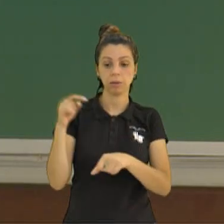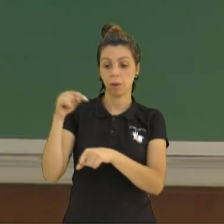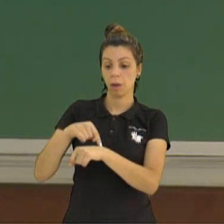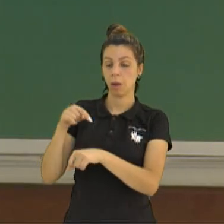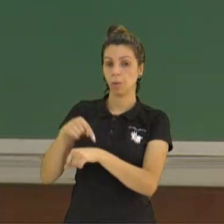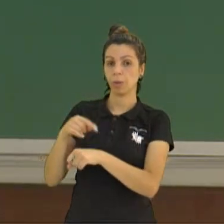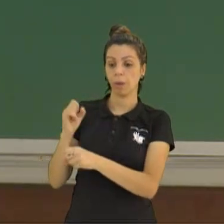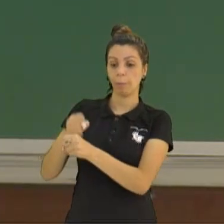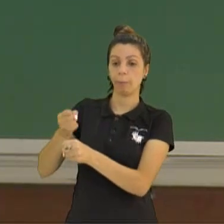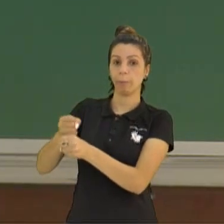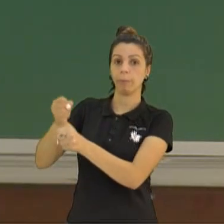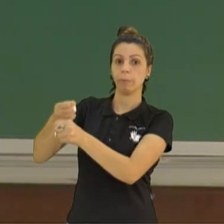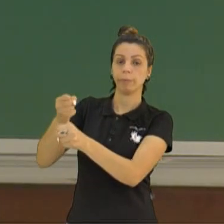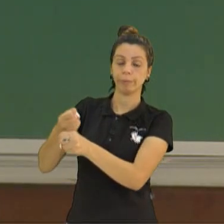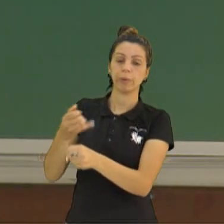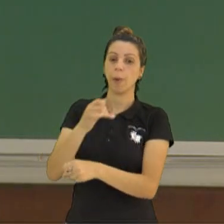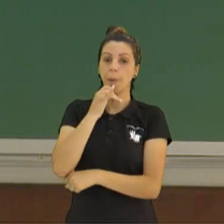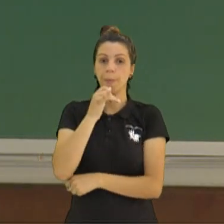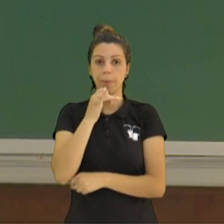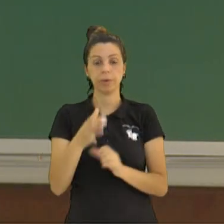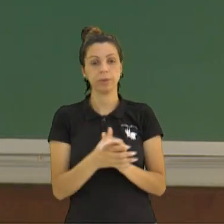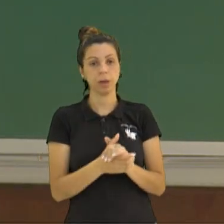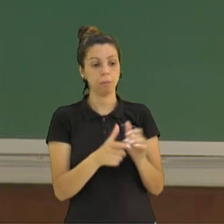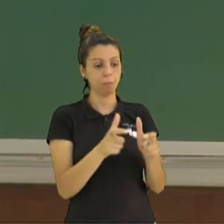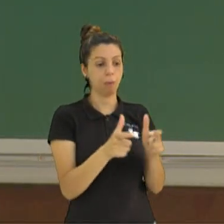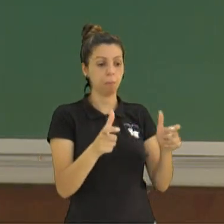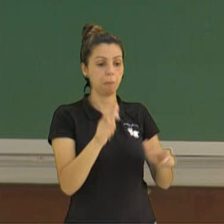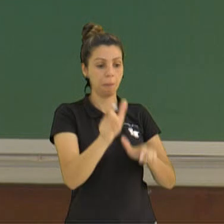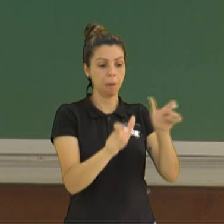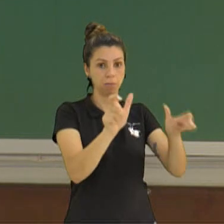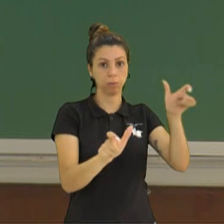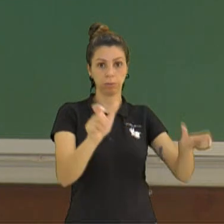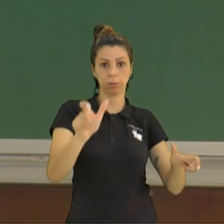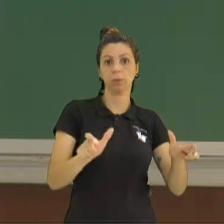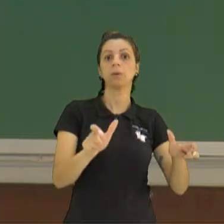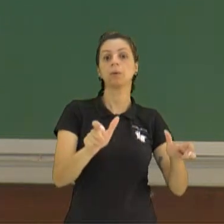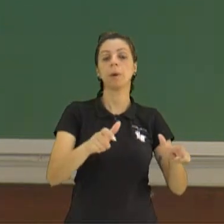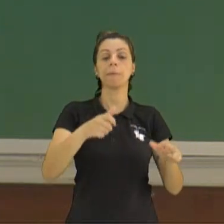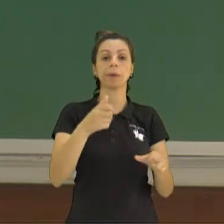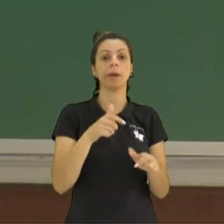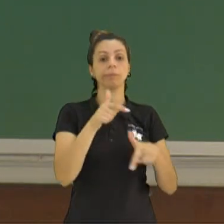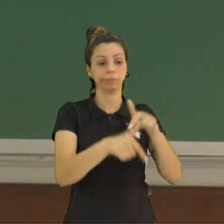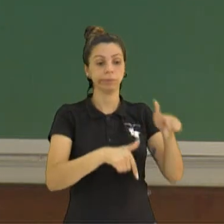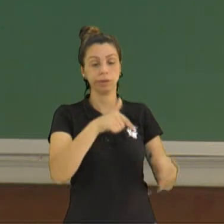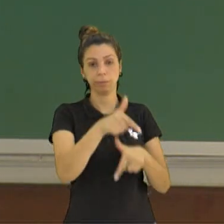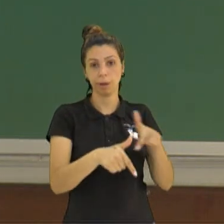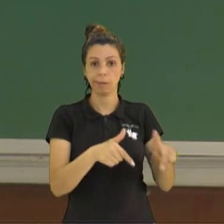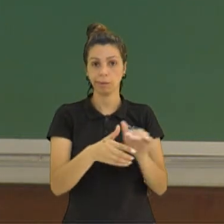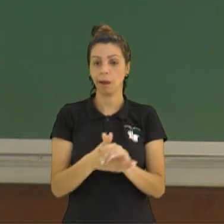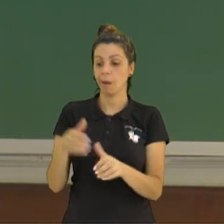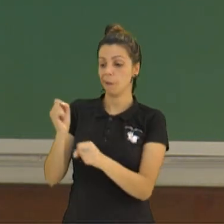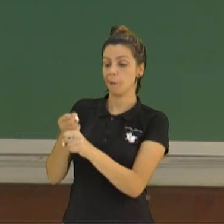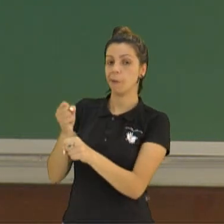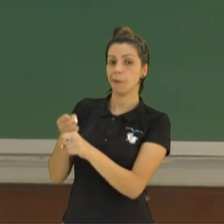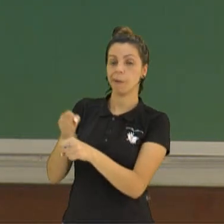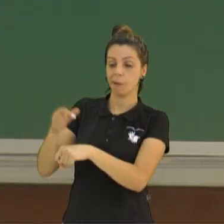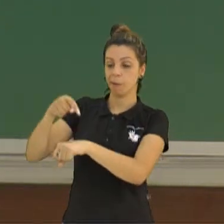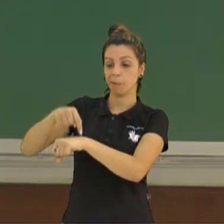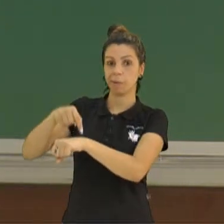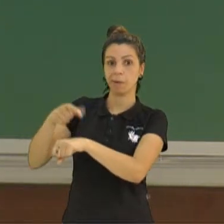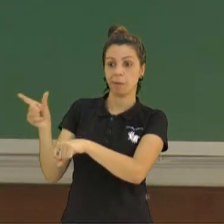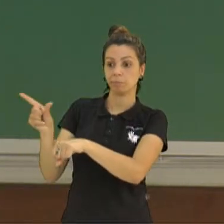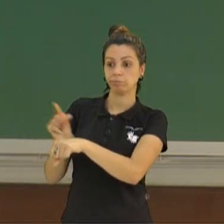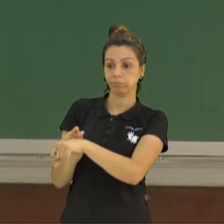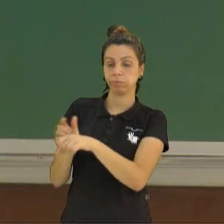trabalhando, o que vai acontecer com o tempo? O tempo vai diminuir, que a obra vai sair mais rápido. Se tiver menos gente, a obra vai demorar mais, porque